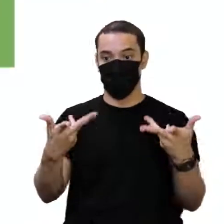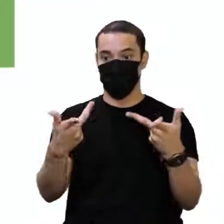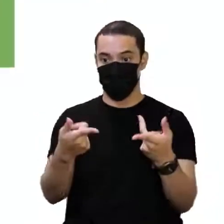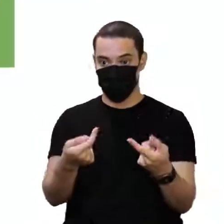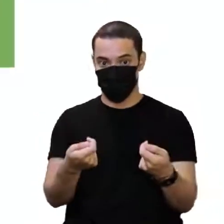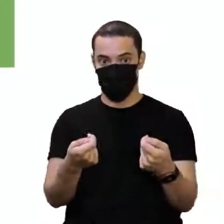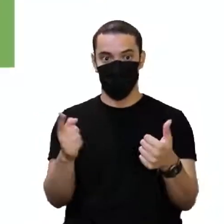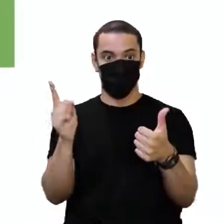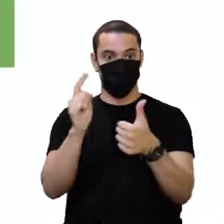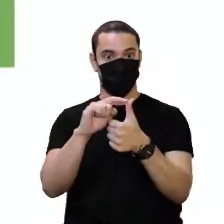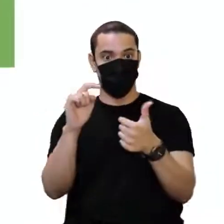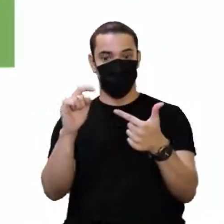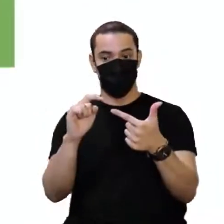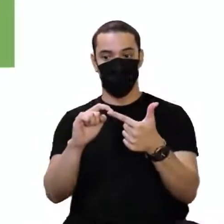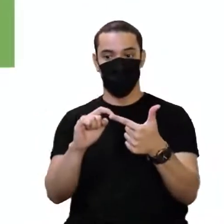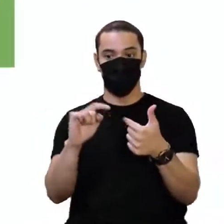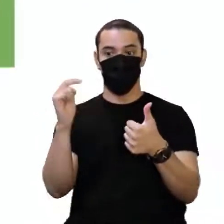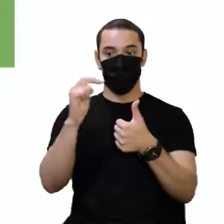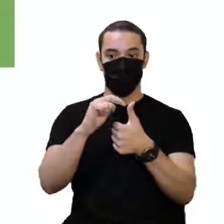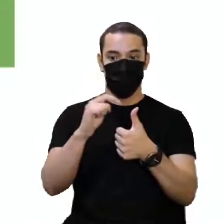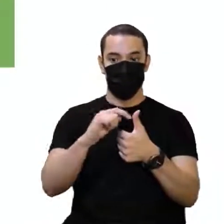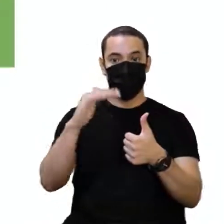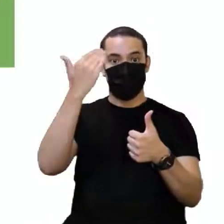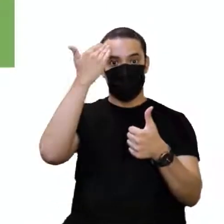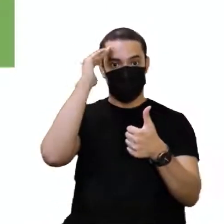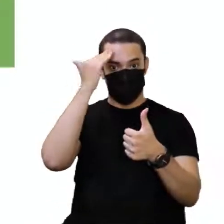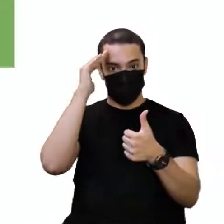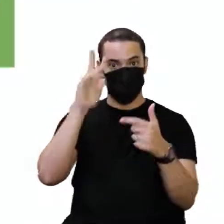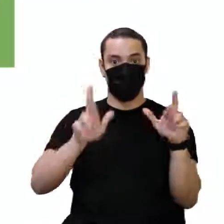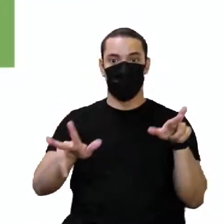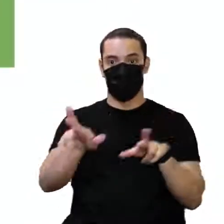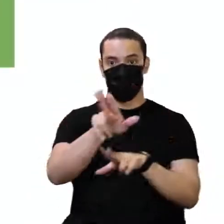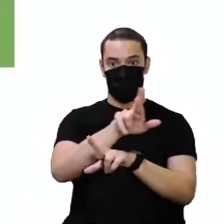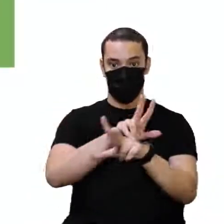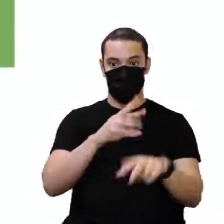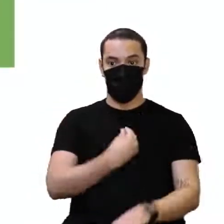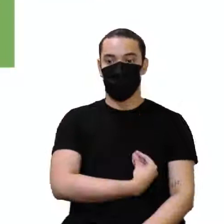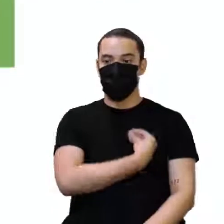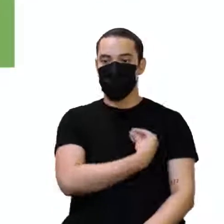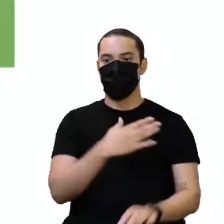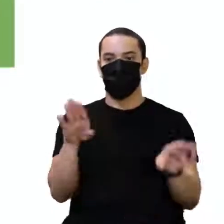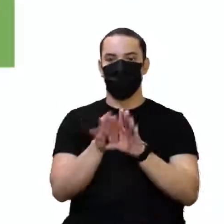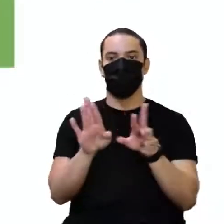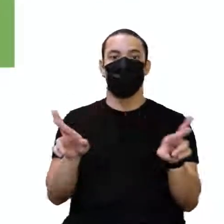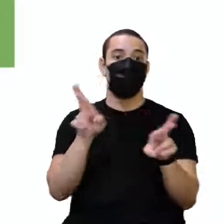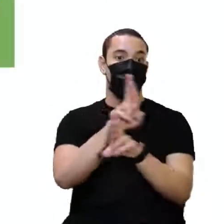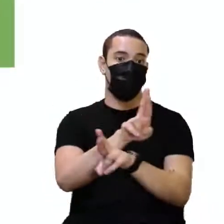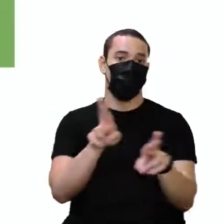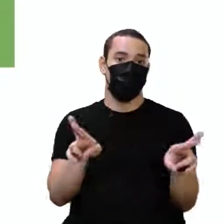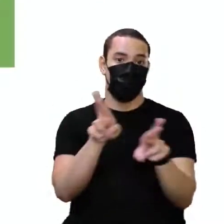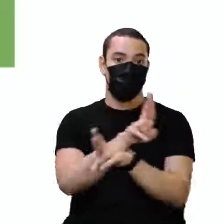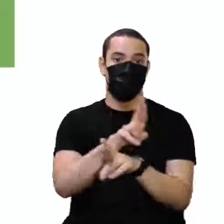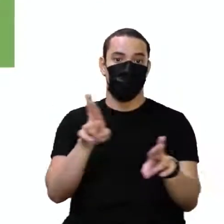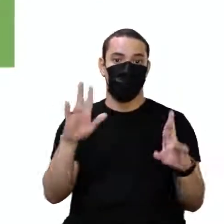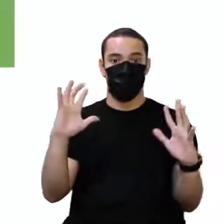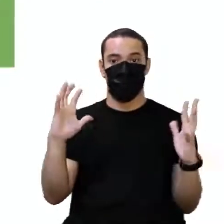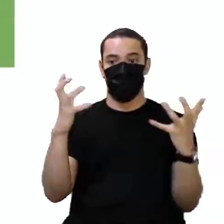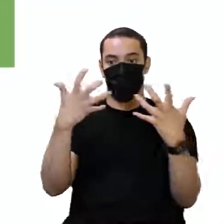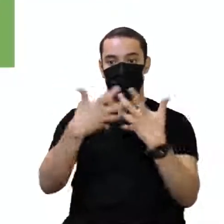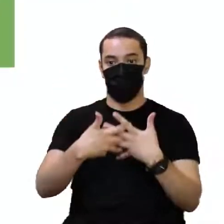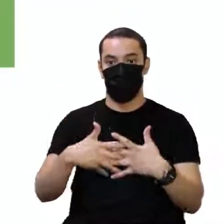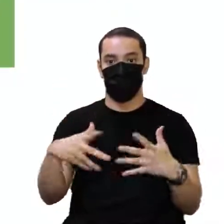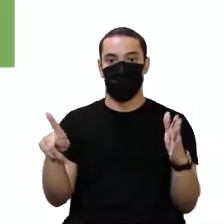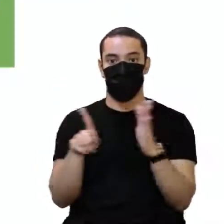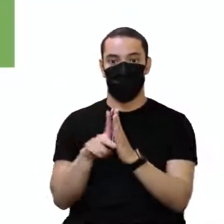habilidades 1 e 2. Entender a diversidade da vida e relacioná-la com os